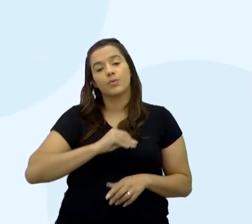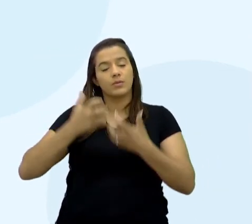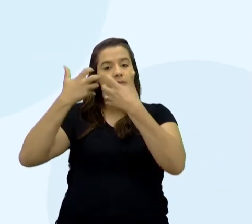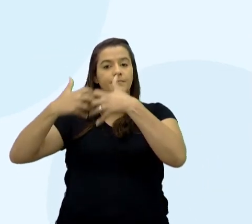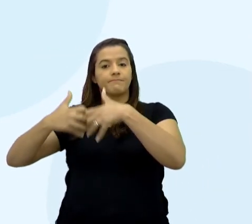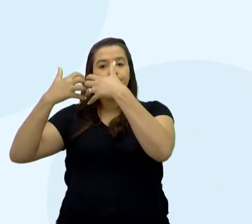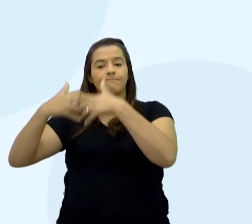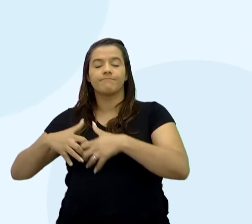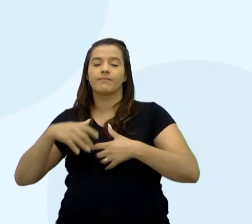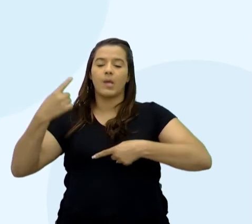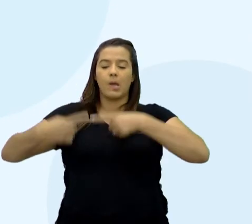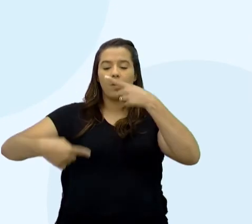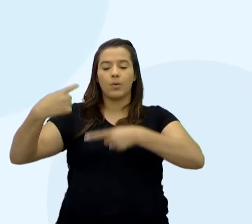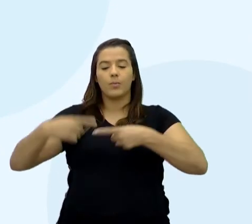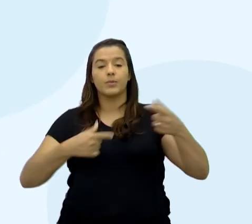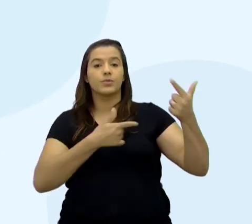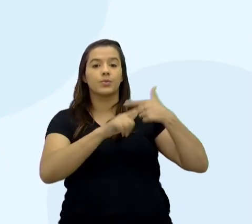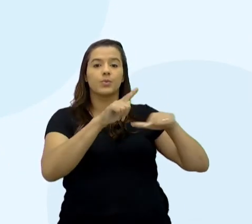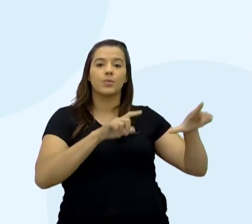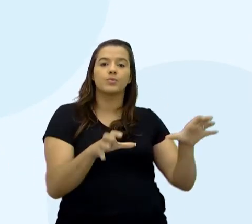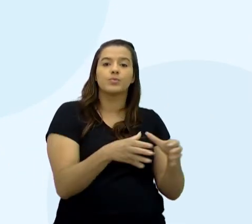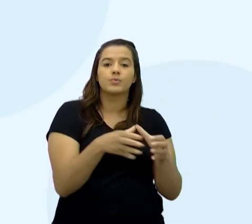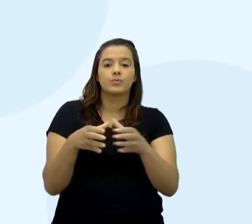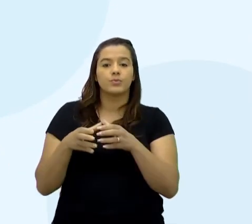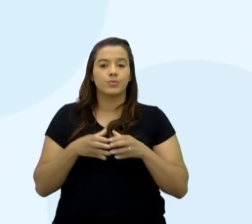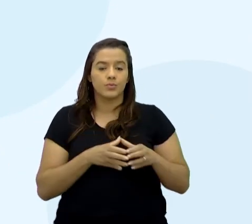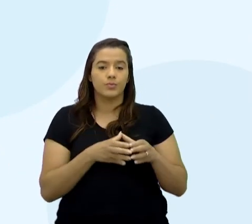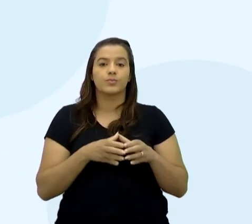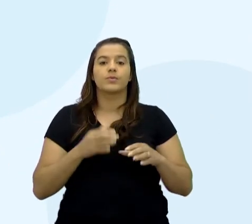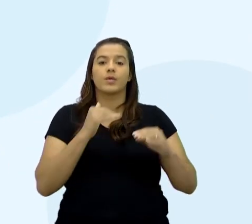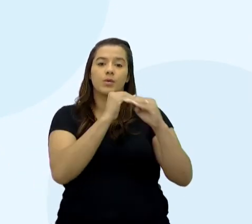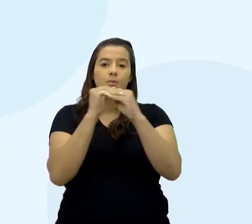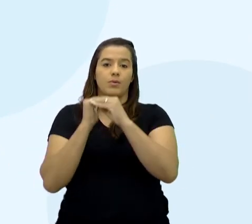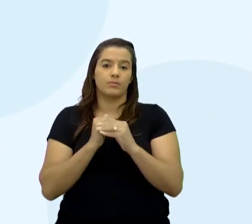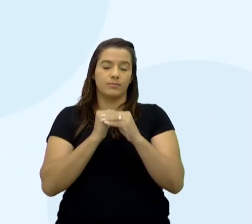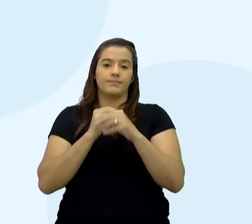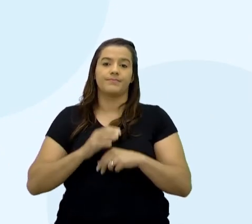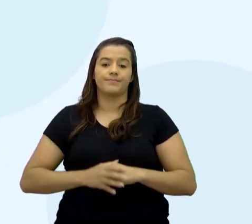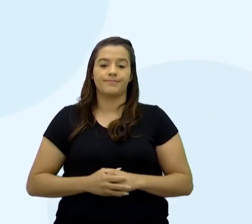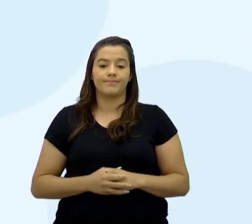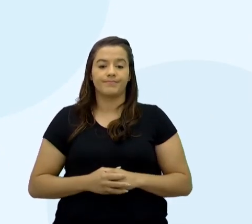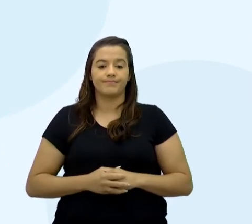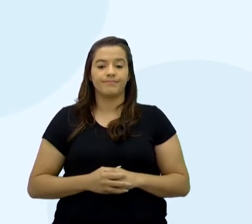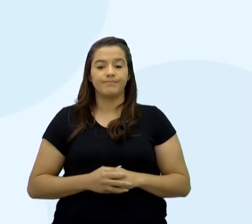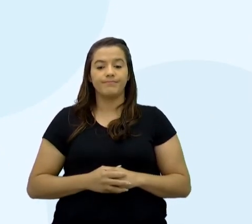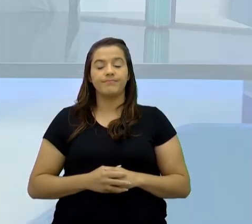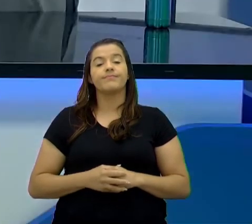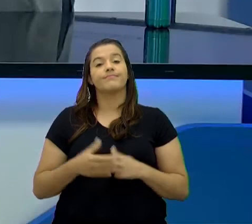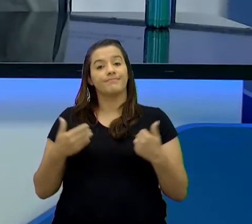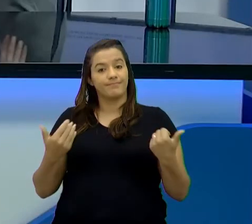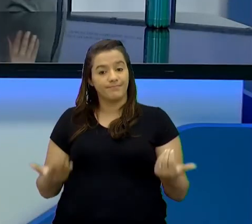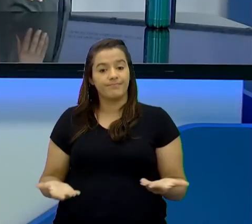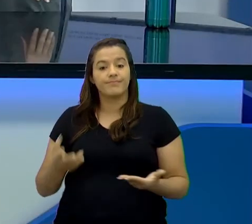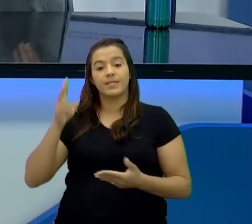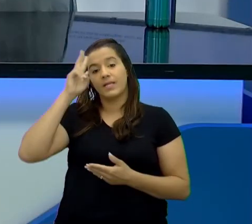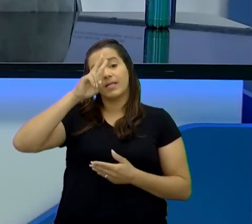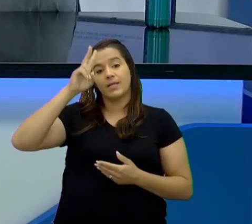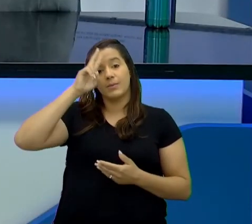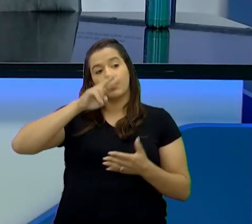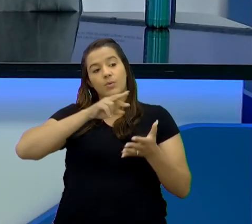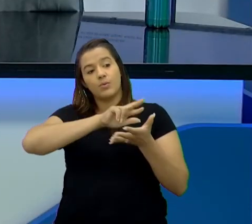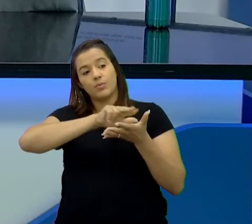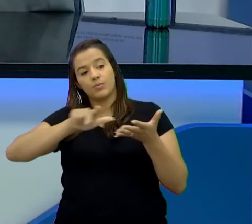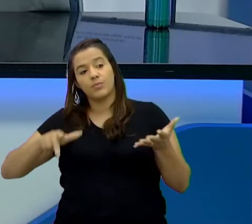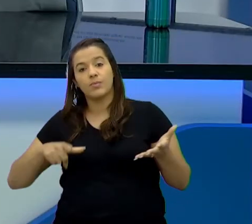e competir com outros povos em pé de igualdade. Nossa, relembrou um fato histórico, né? Quando